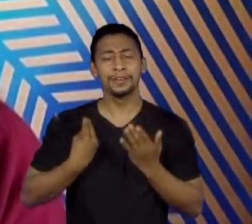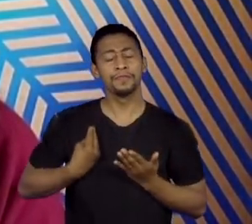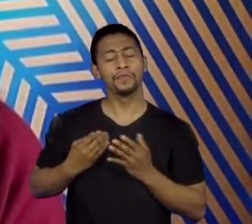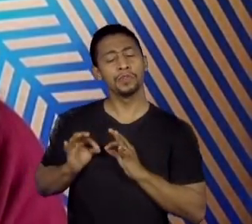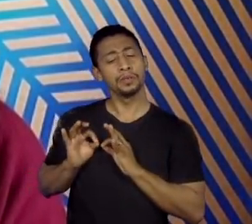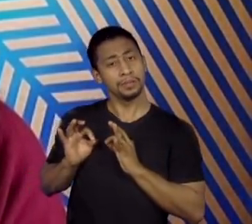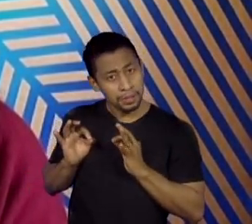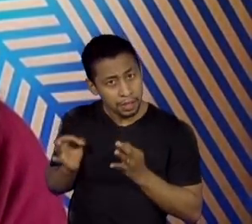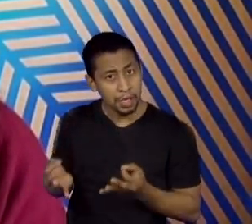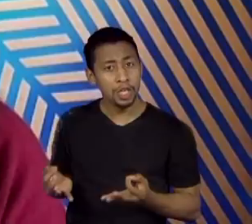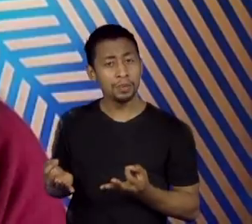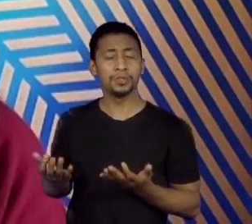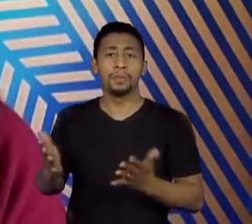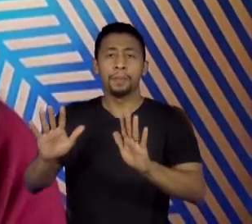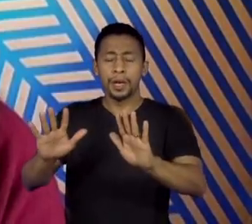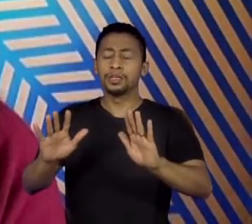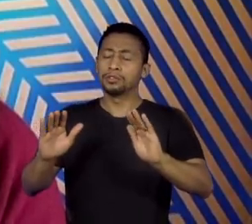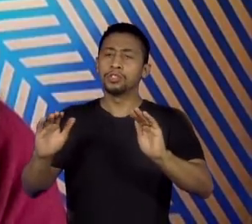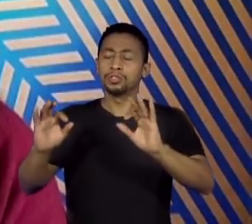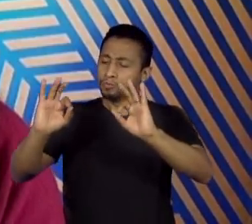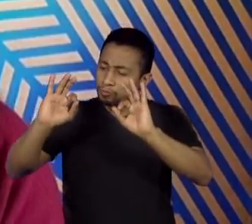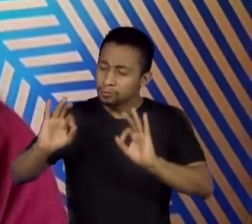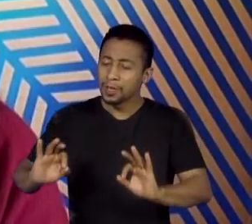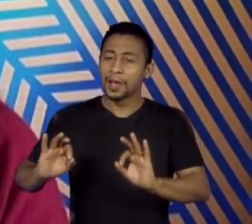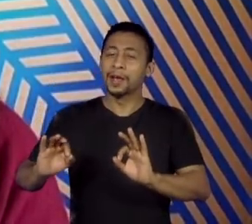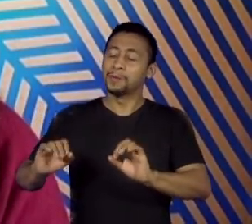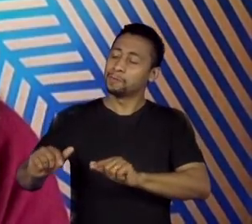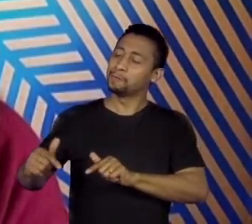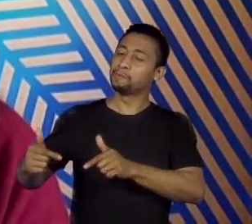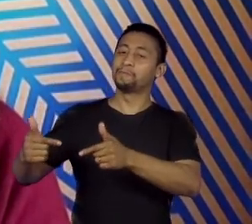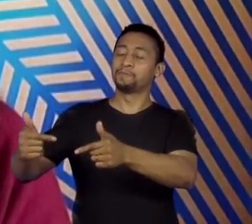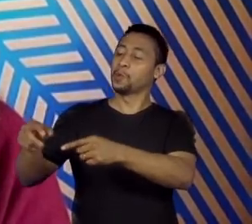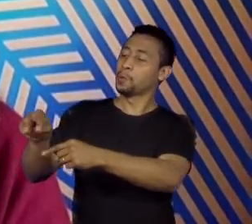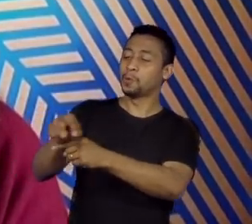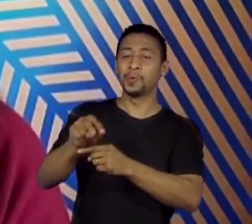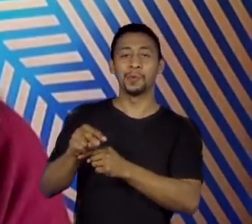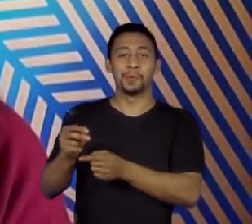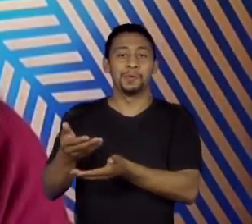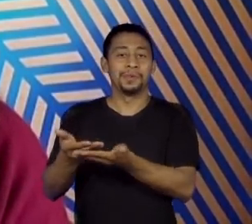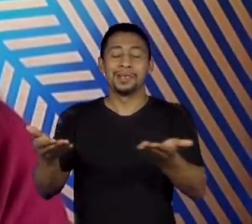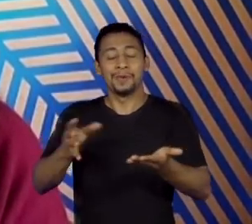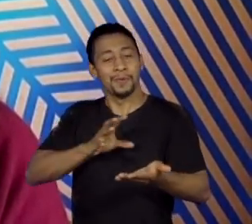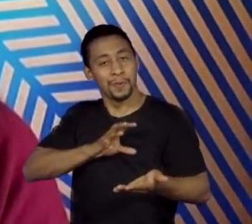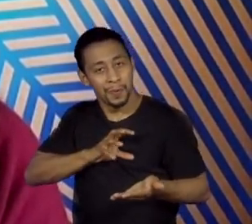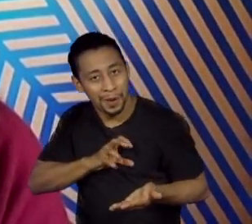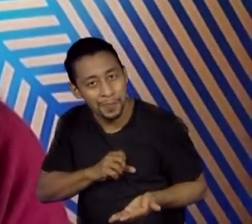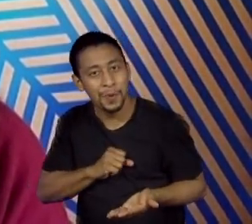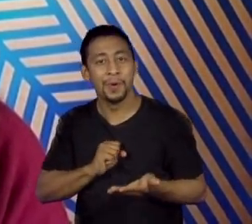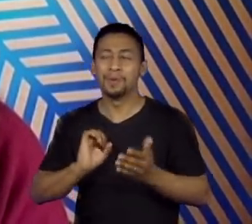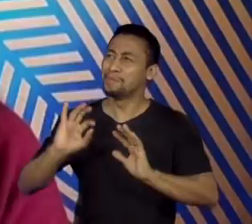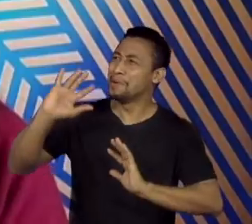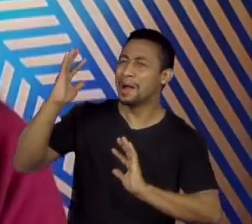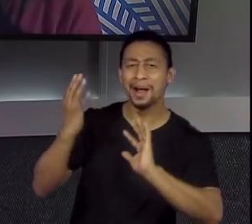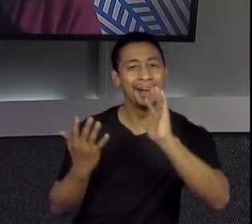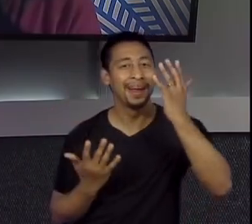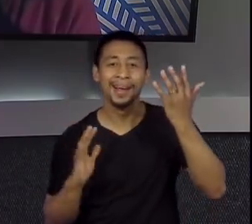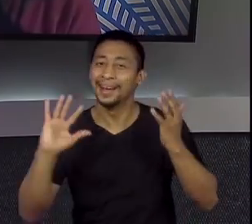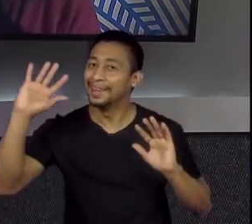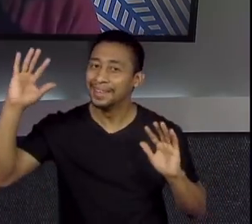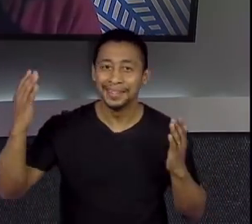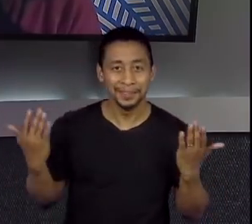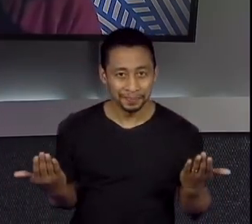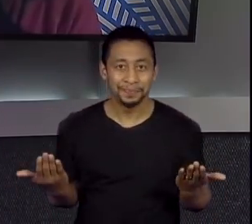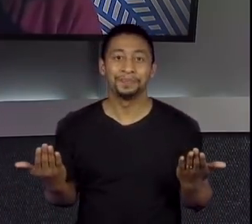com honestidade, com simplicidade e com muito amor, né? Celebrando a diferença. Em